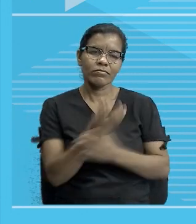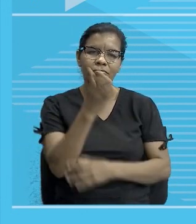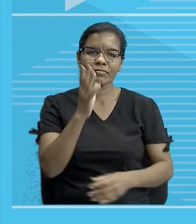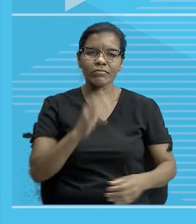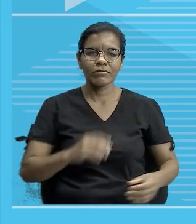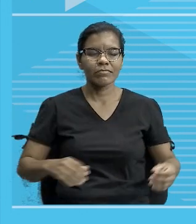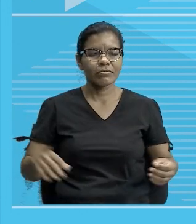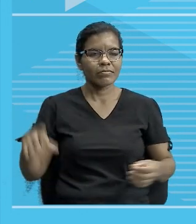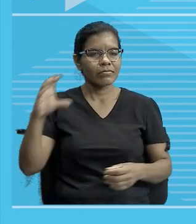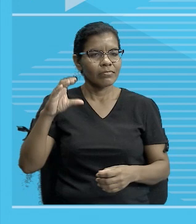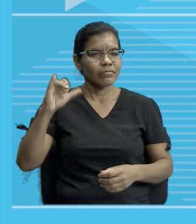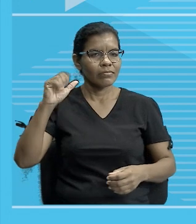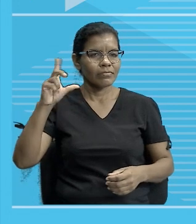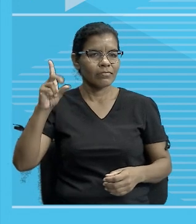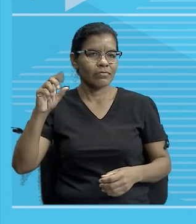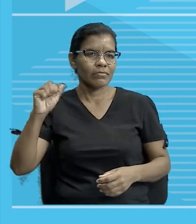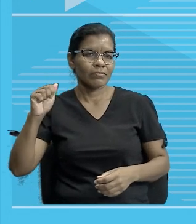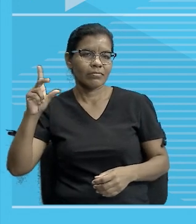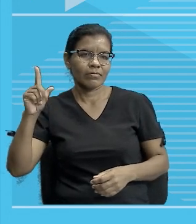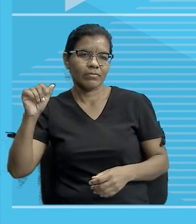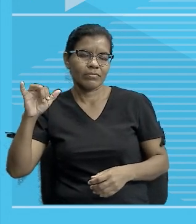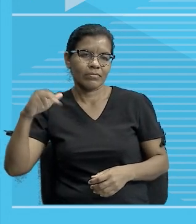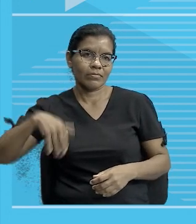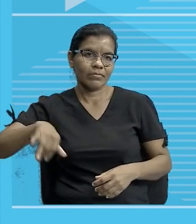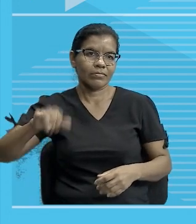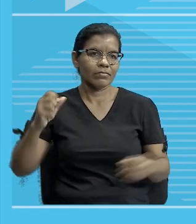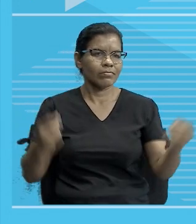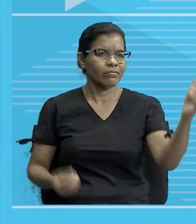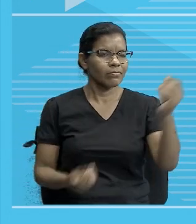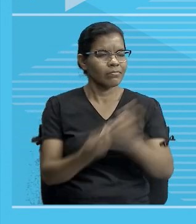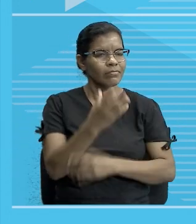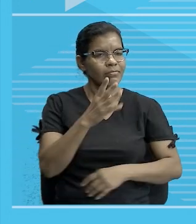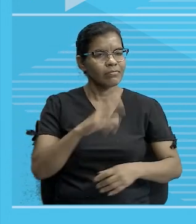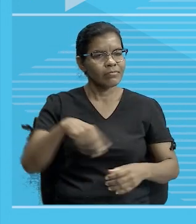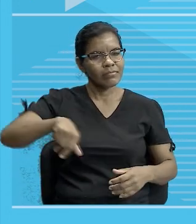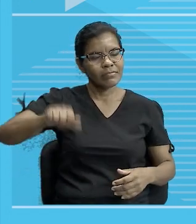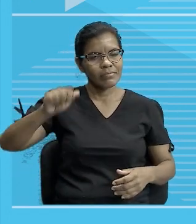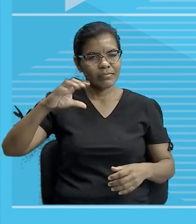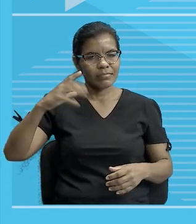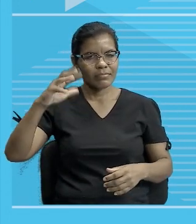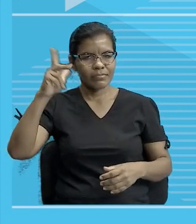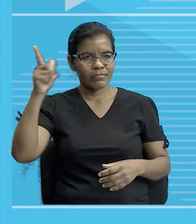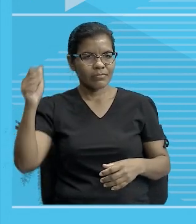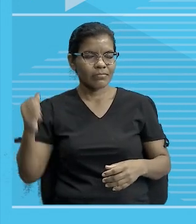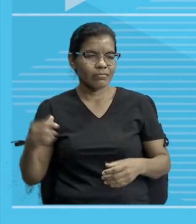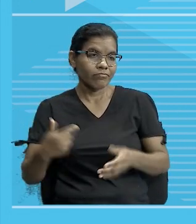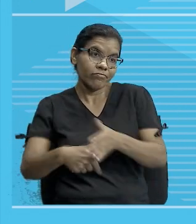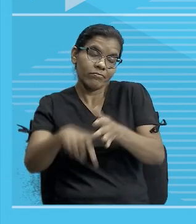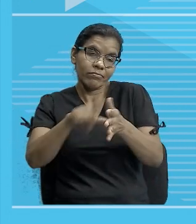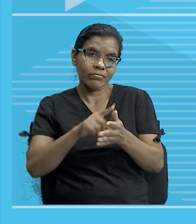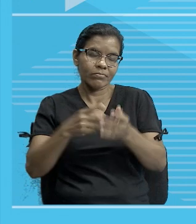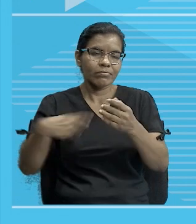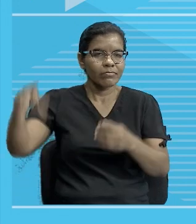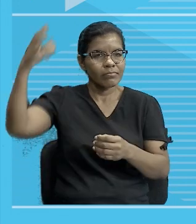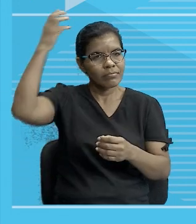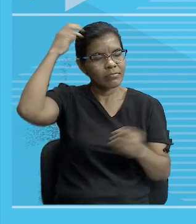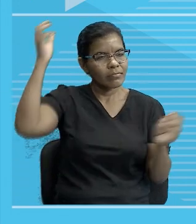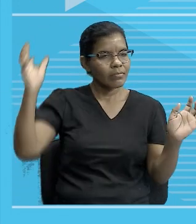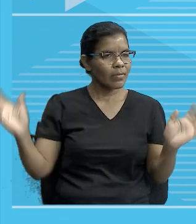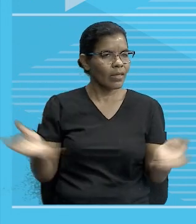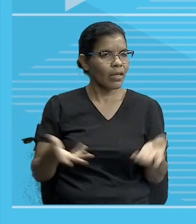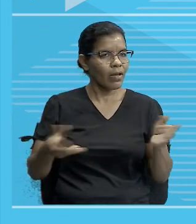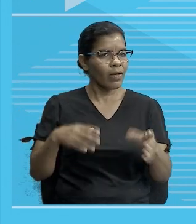cidadania, que a gente tem até hoje. Surge a ideia de nação, porque antes a nação era o rei. Agora a nação vai